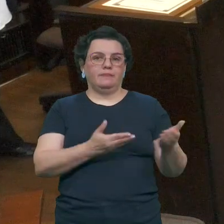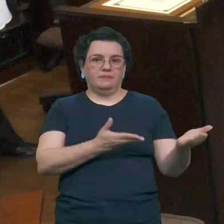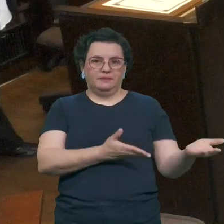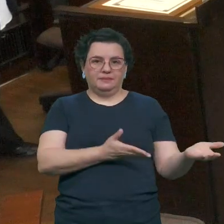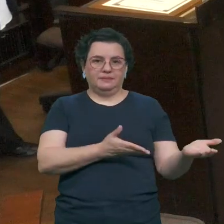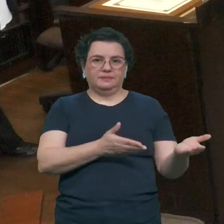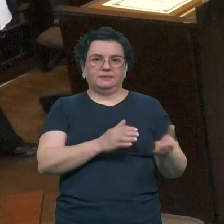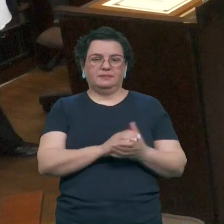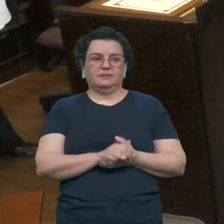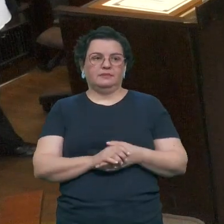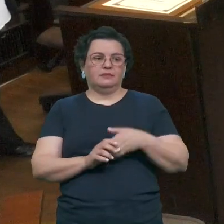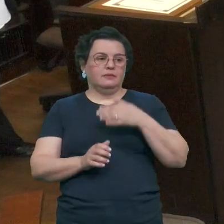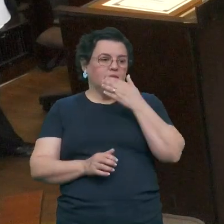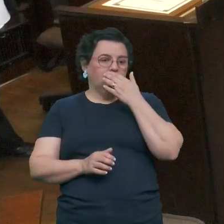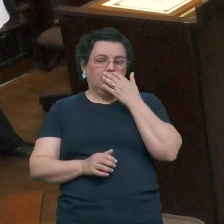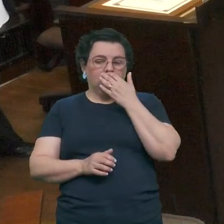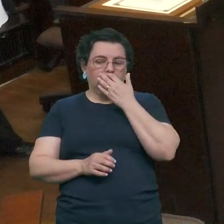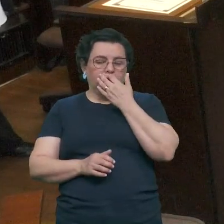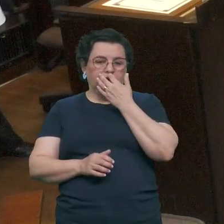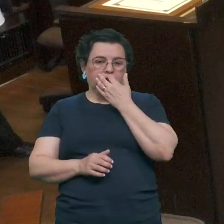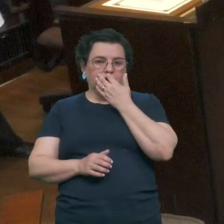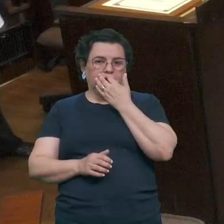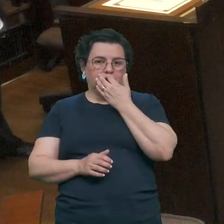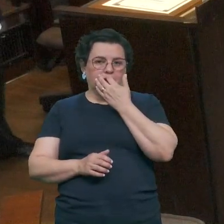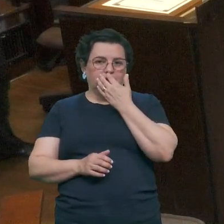Batista de Melo Jorge.